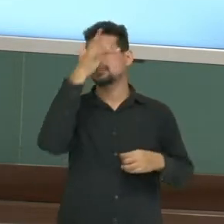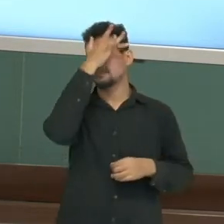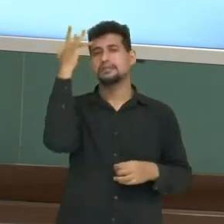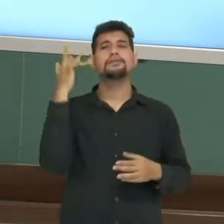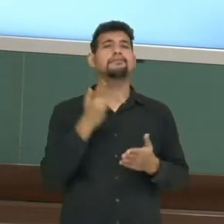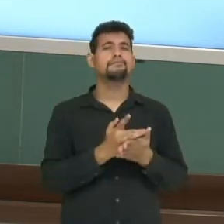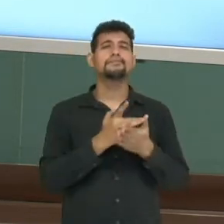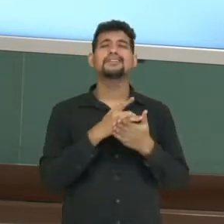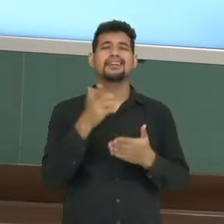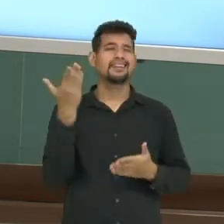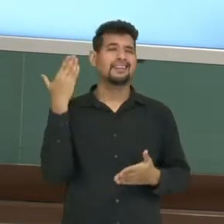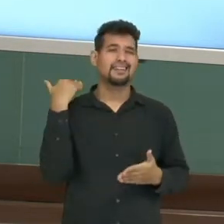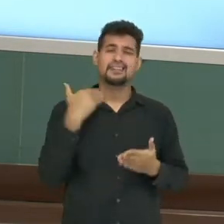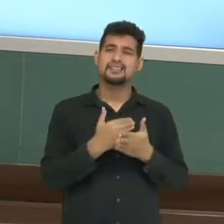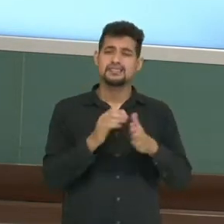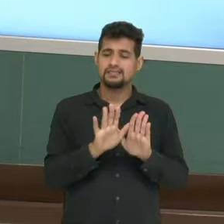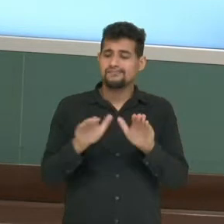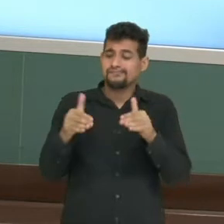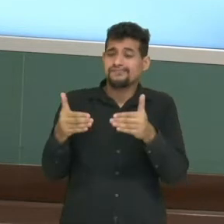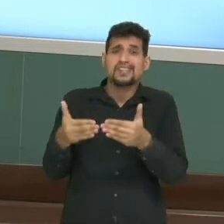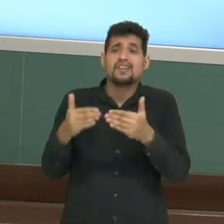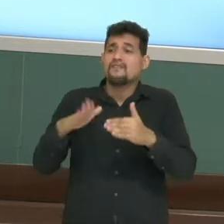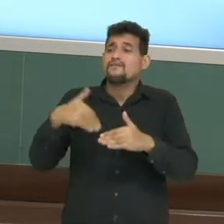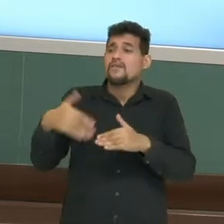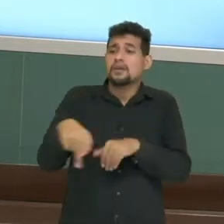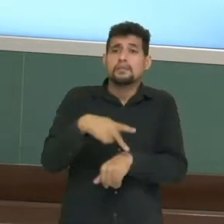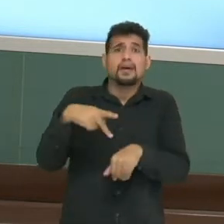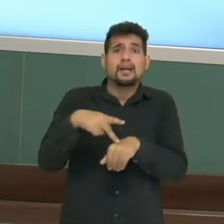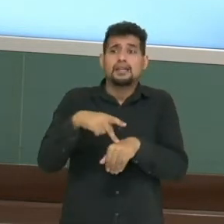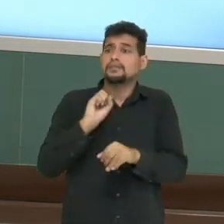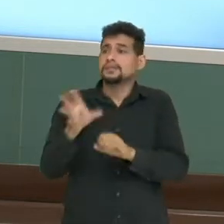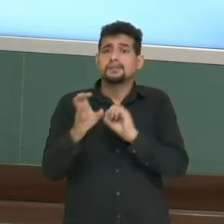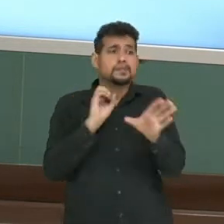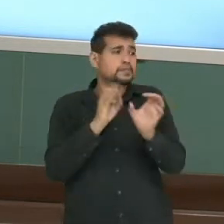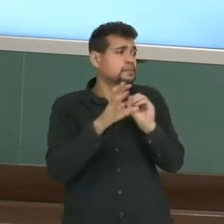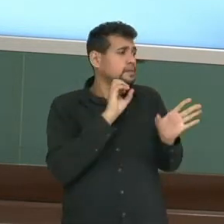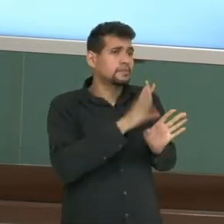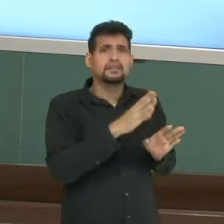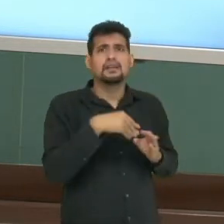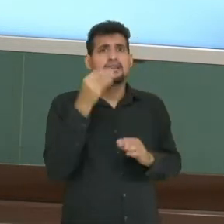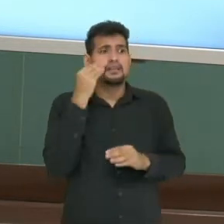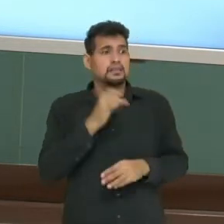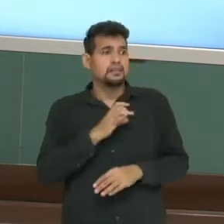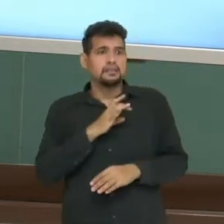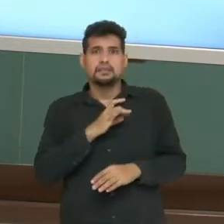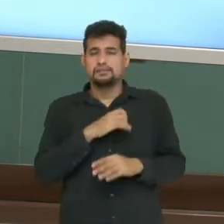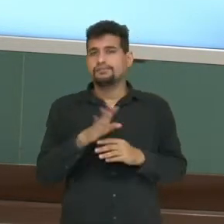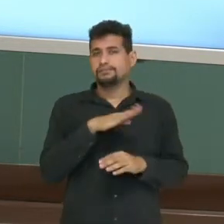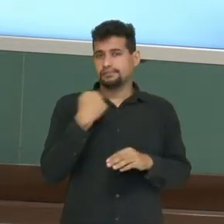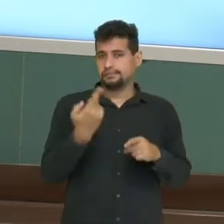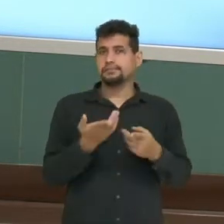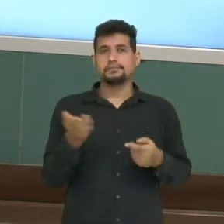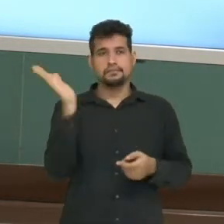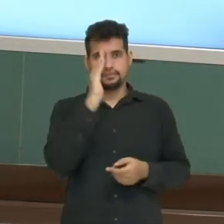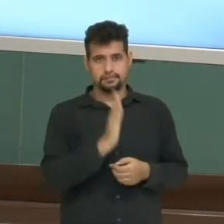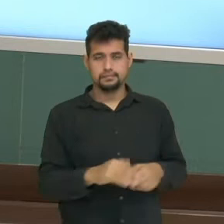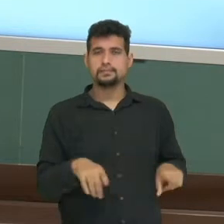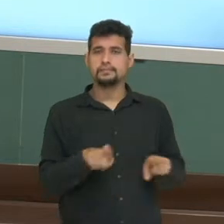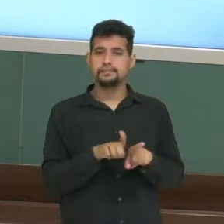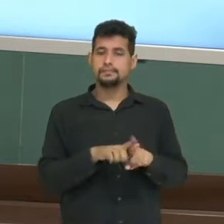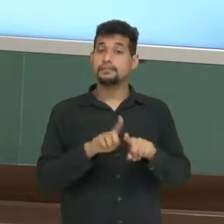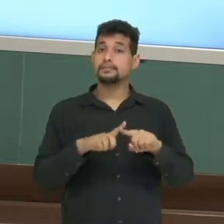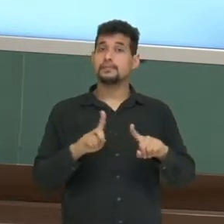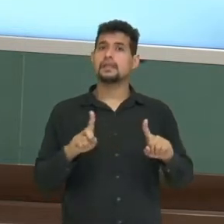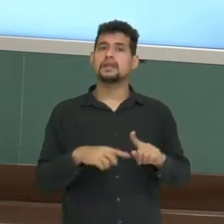exilados, aqueles que foram para fora do país para fugir de perseguições do regime militar do Brasil. Portanto, a